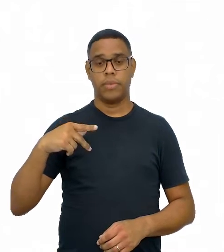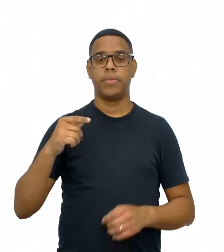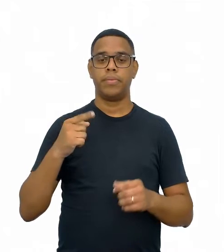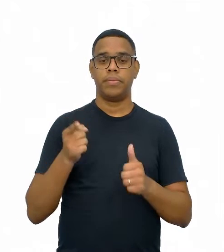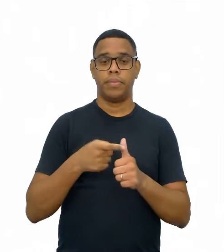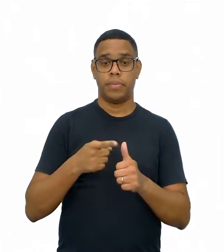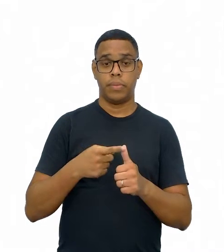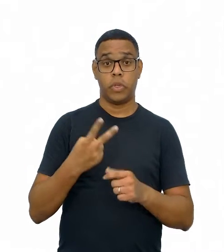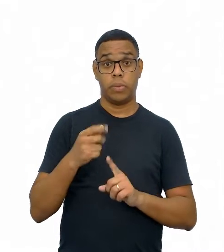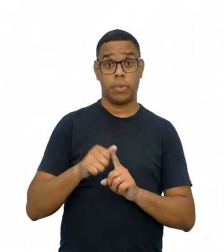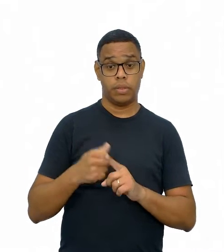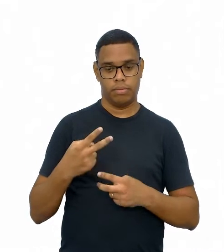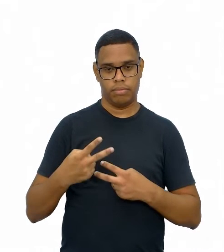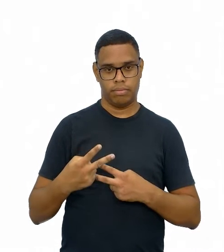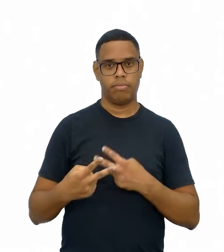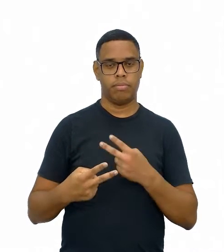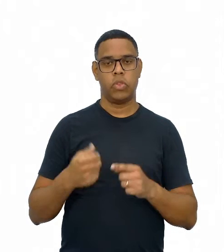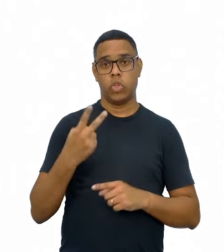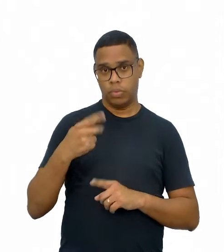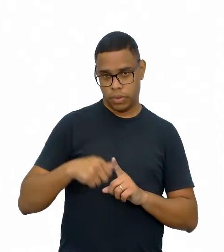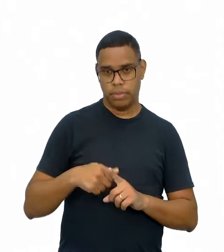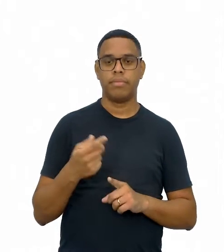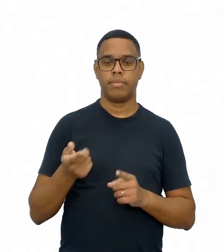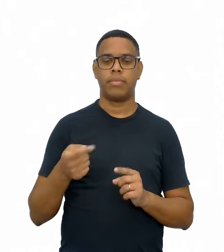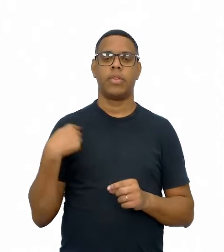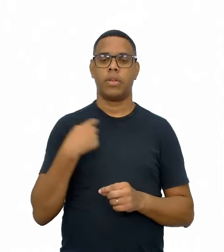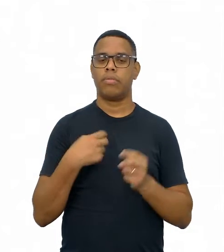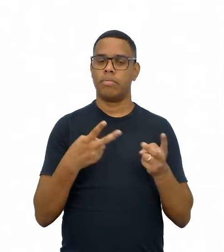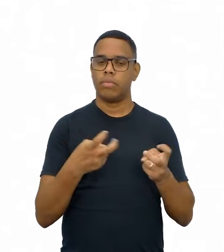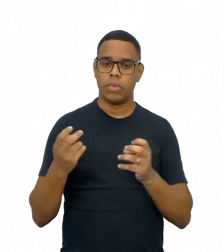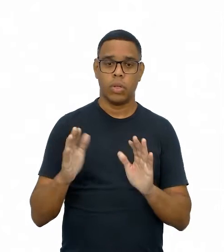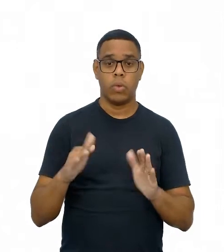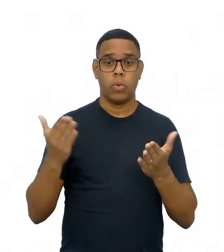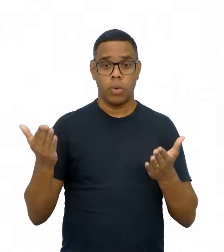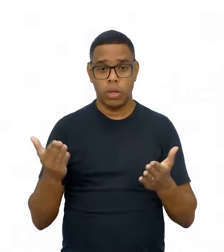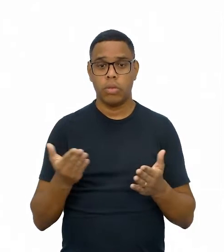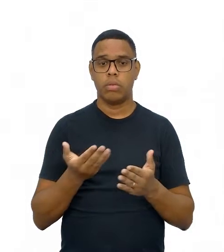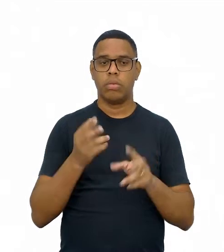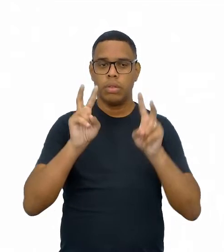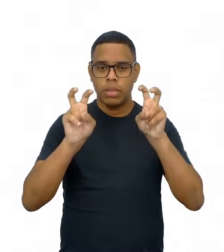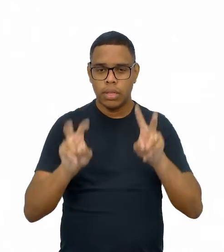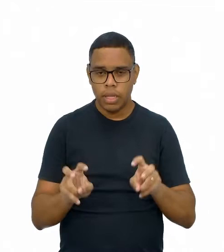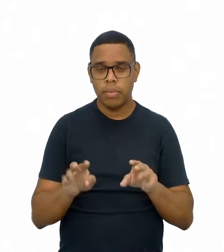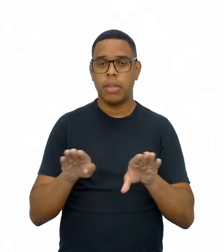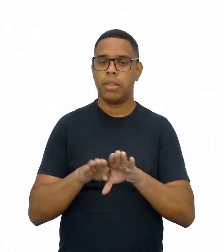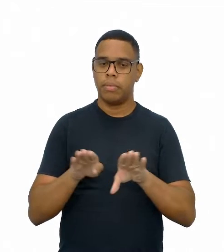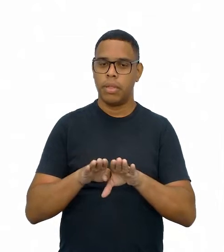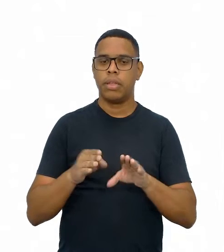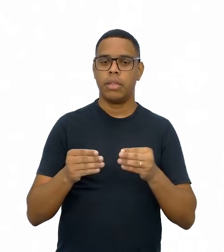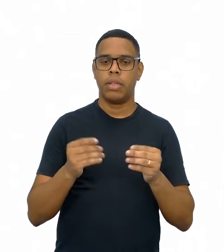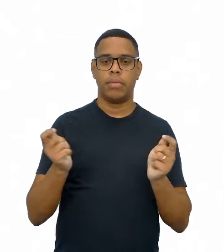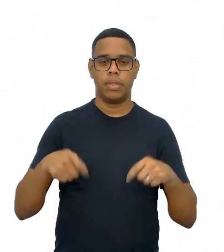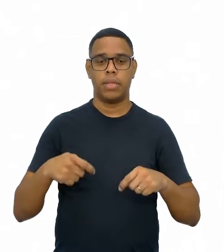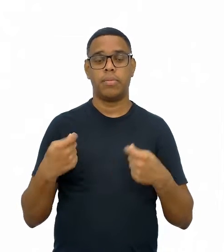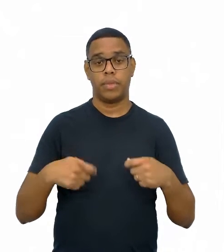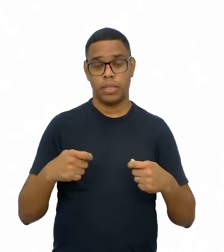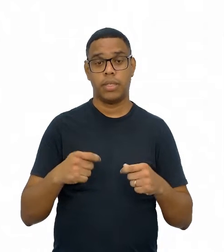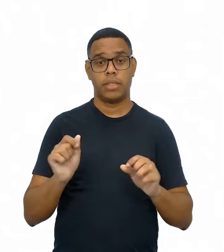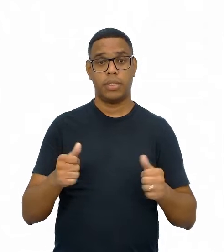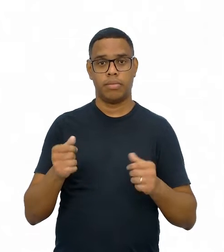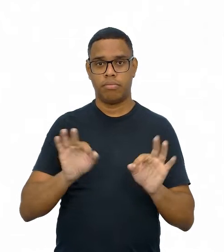do primeiro bimestre. E nós queremos evidenciar quais as unidades temáticas e habilidades precisam